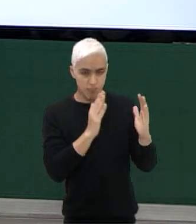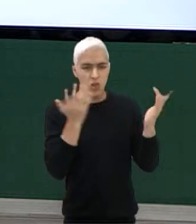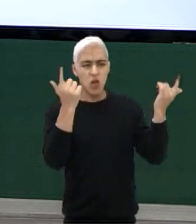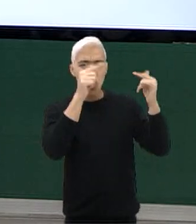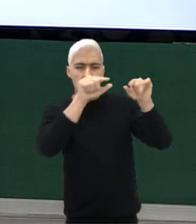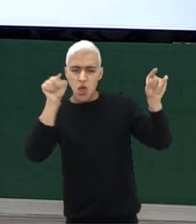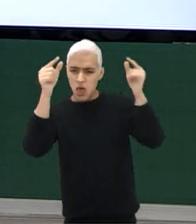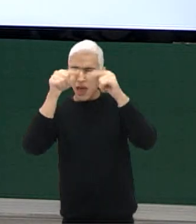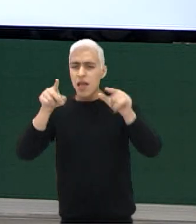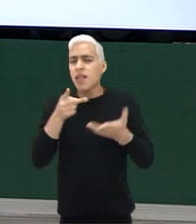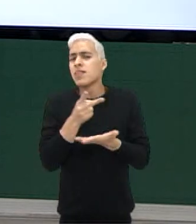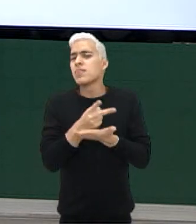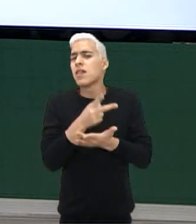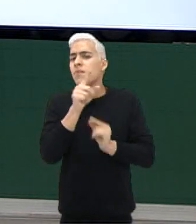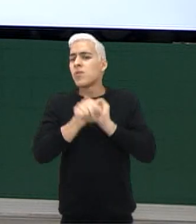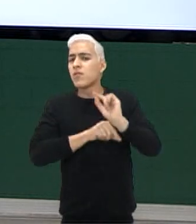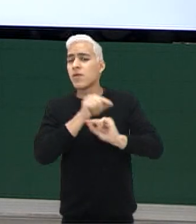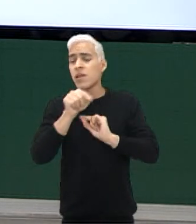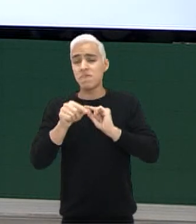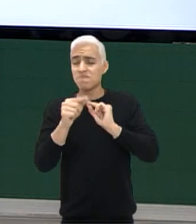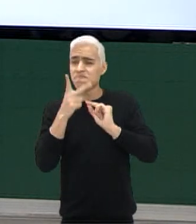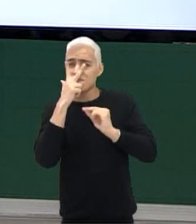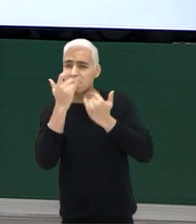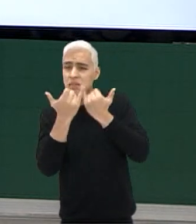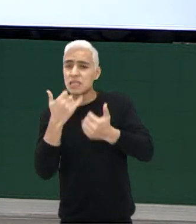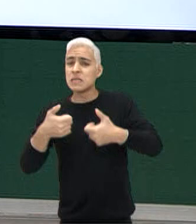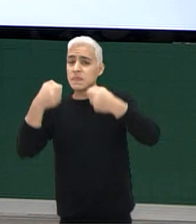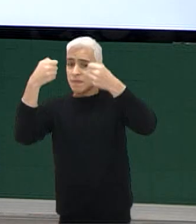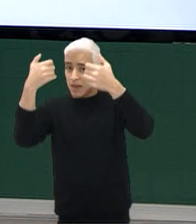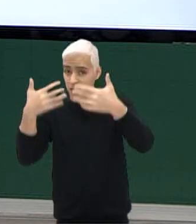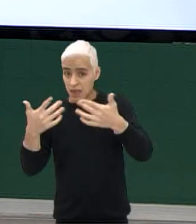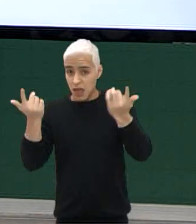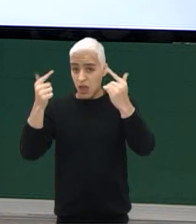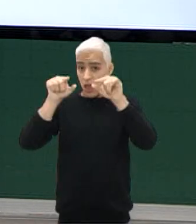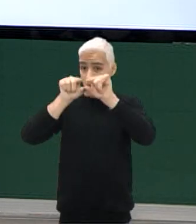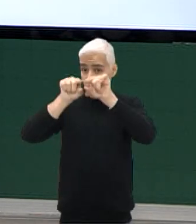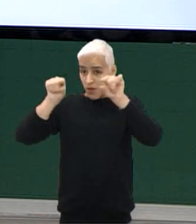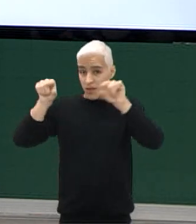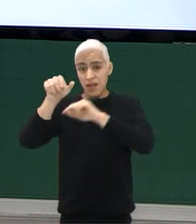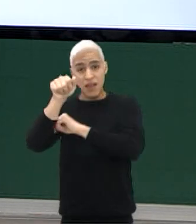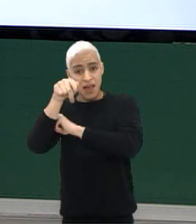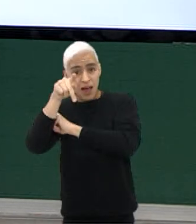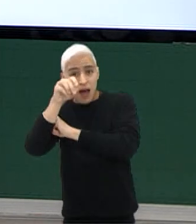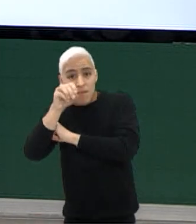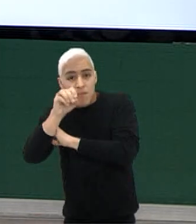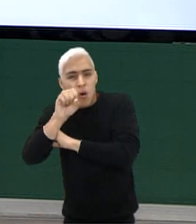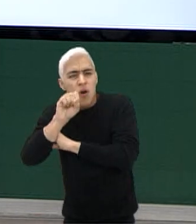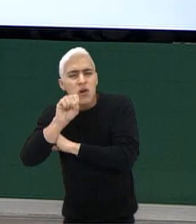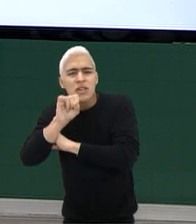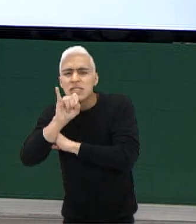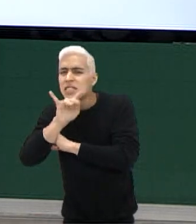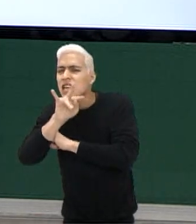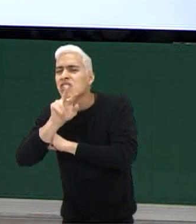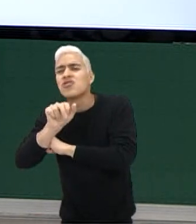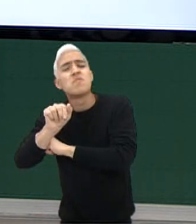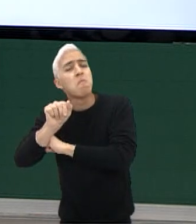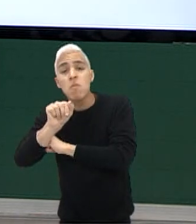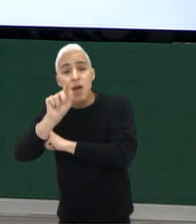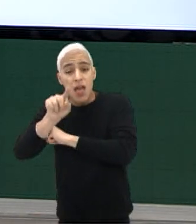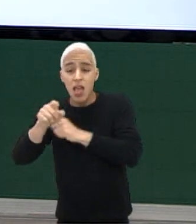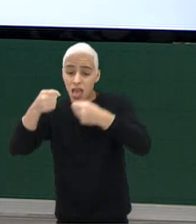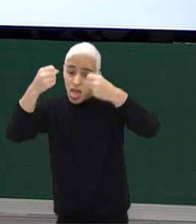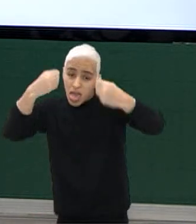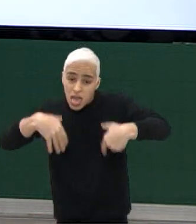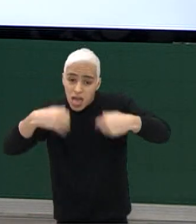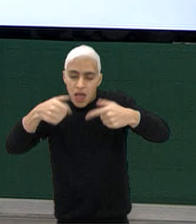exercerá a função de uma explicação. A oração subordinada apositiva é para uma explicação,